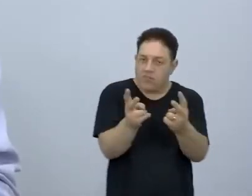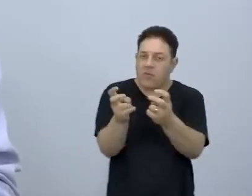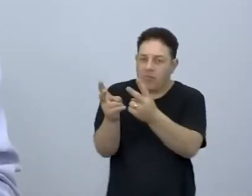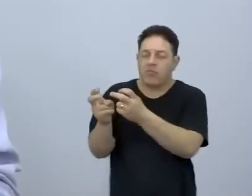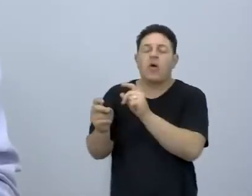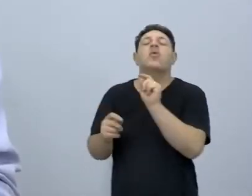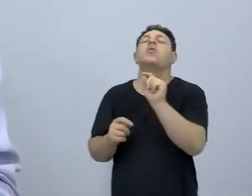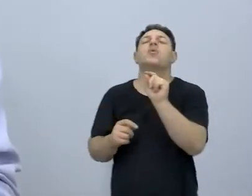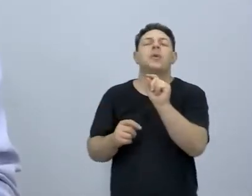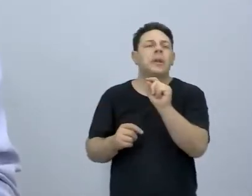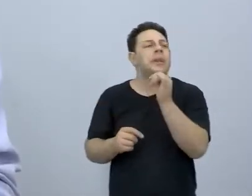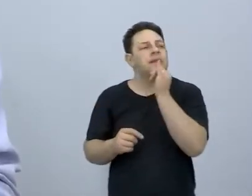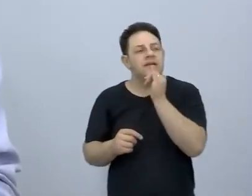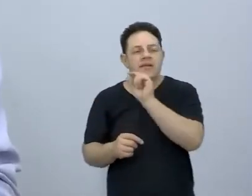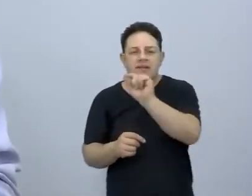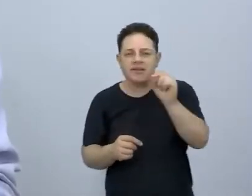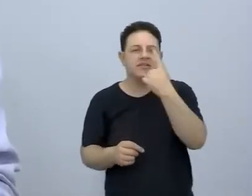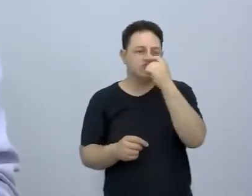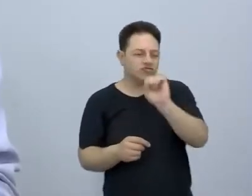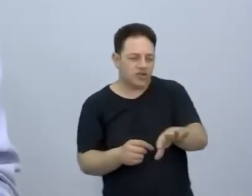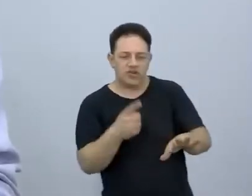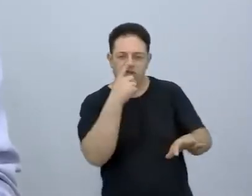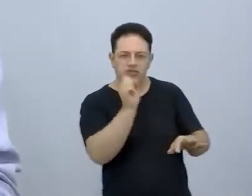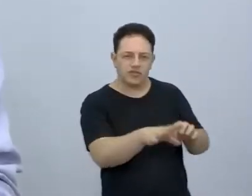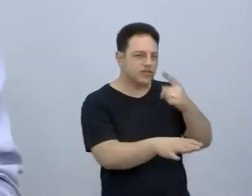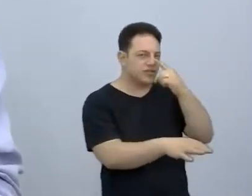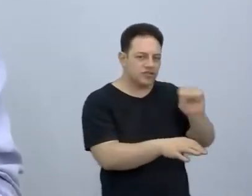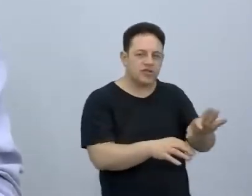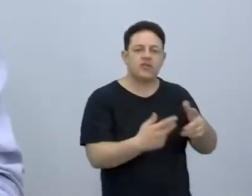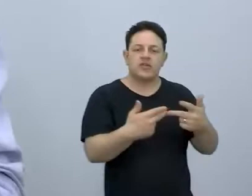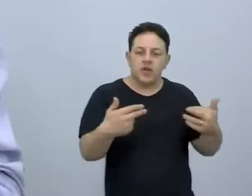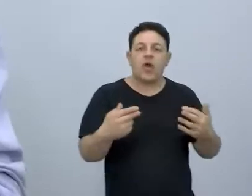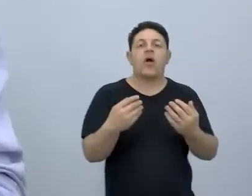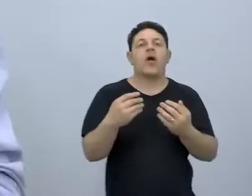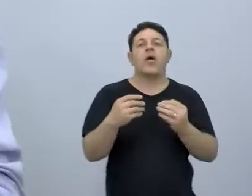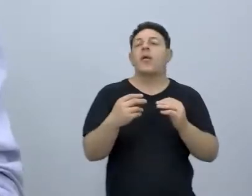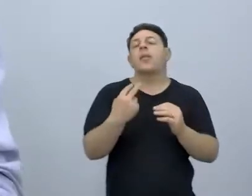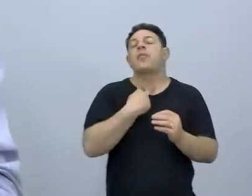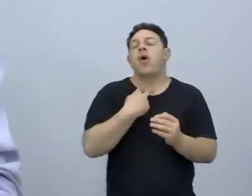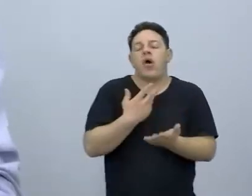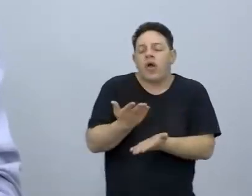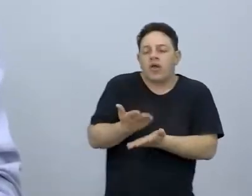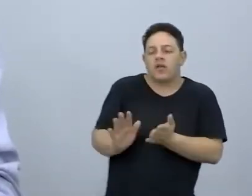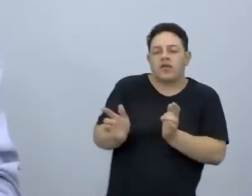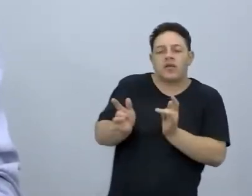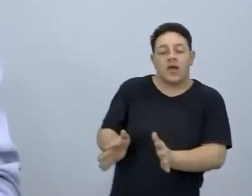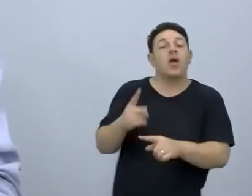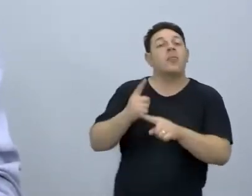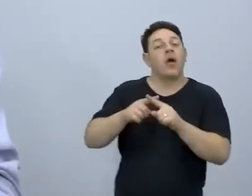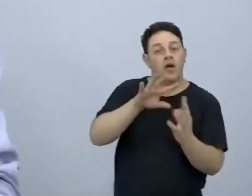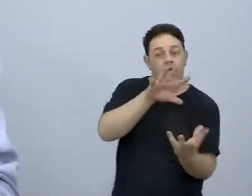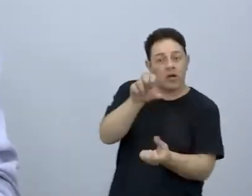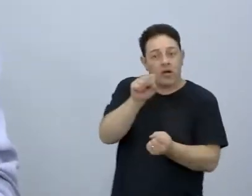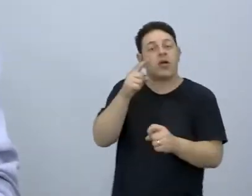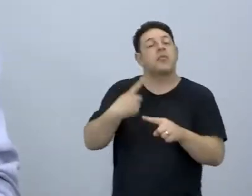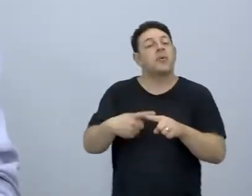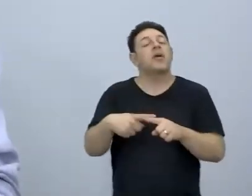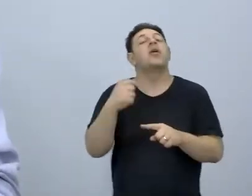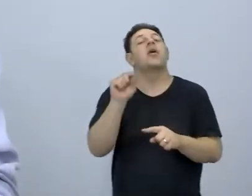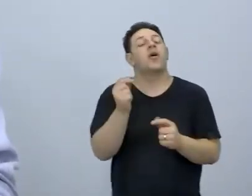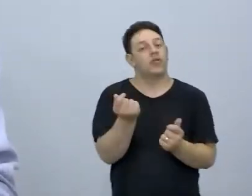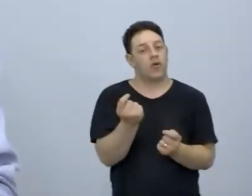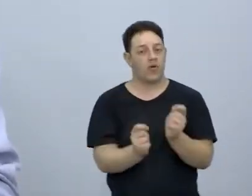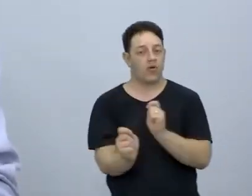né, de descarte de resíduos, né? Não é para sobrar, né? Porque para ser sustentável tem que ser econômico também,